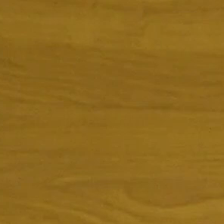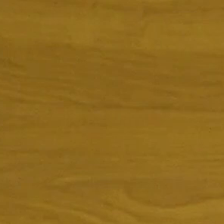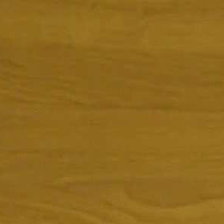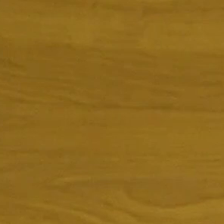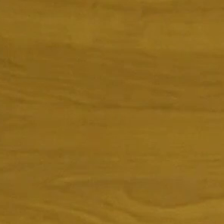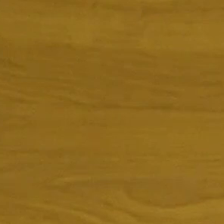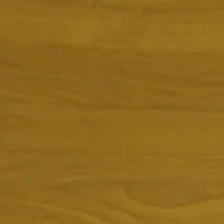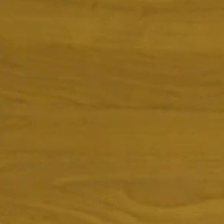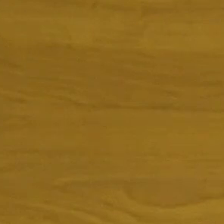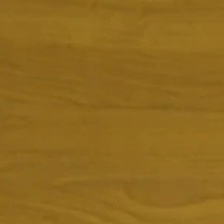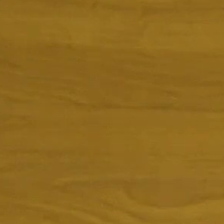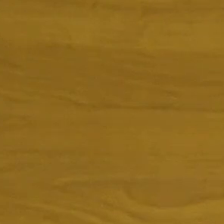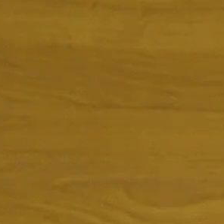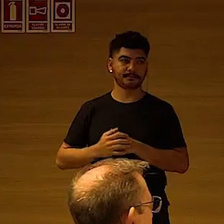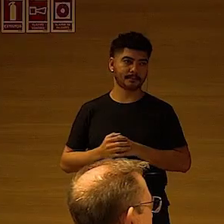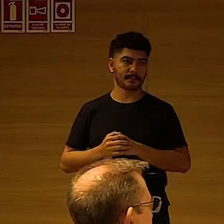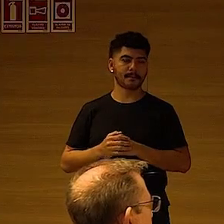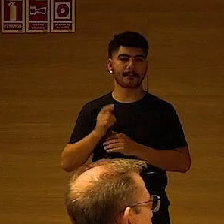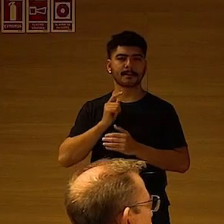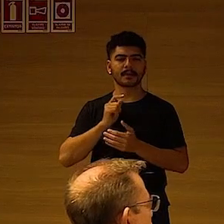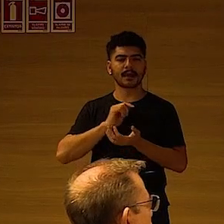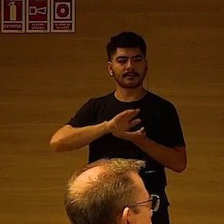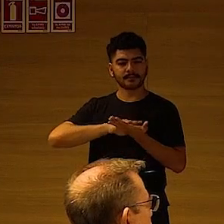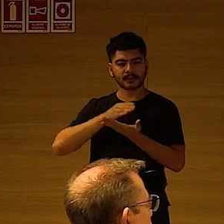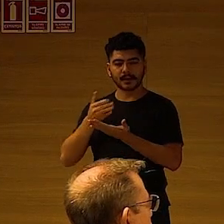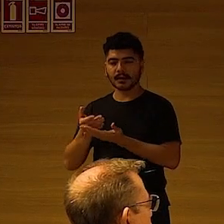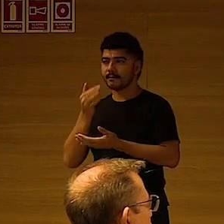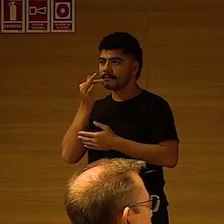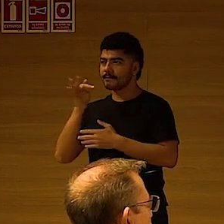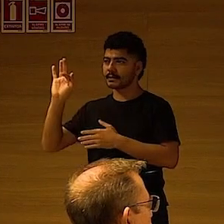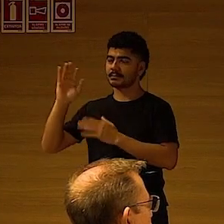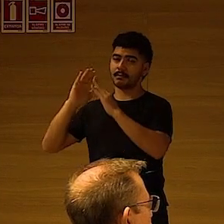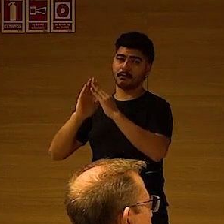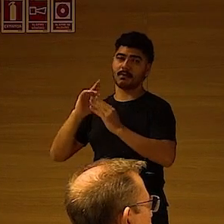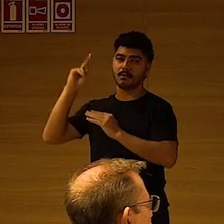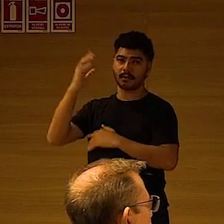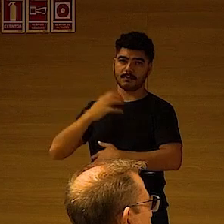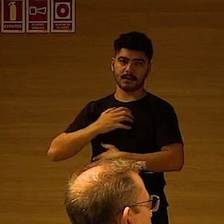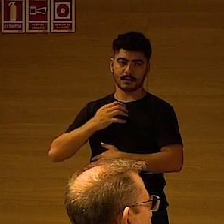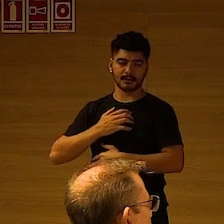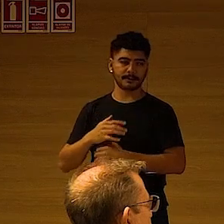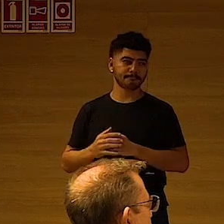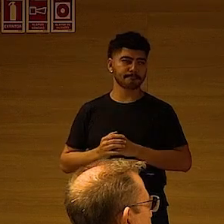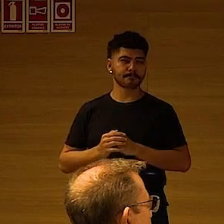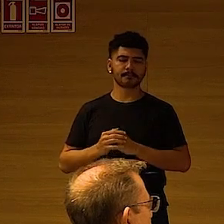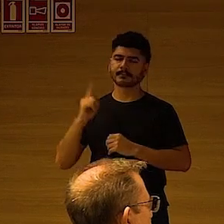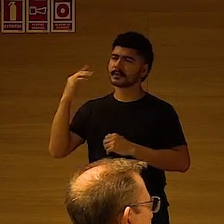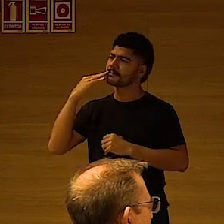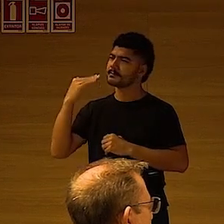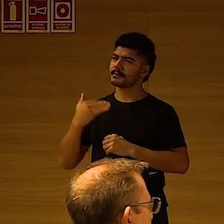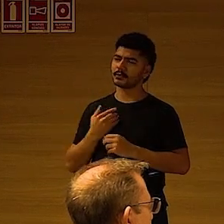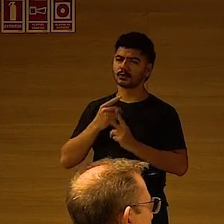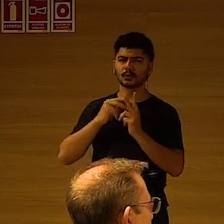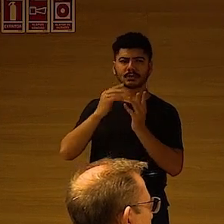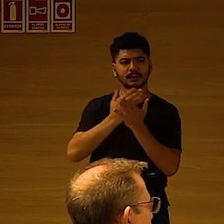uma experiência disso. Um tradutor francês que mora na Bahia, ele me pediu 2